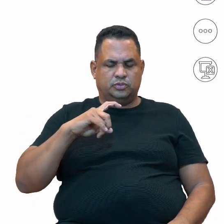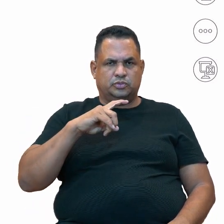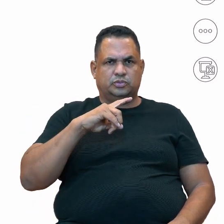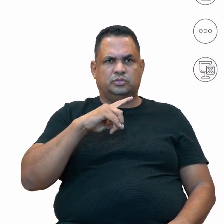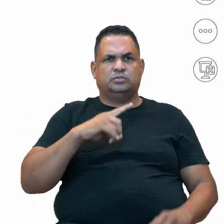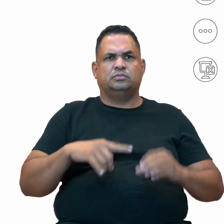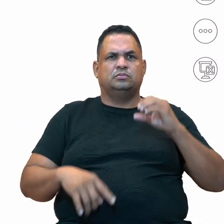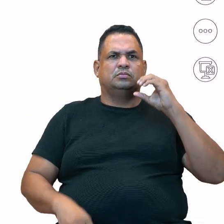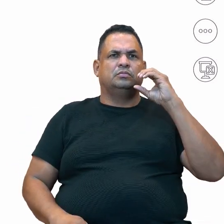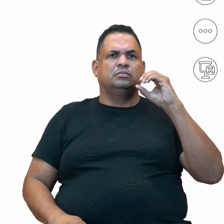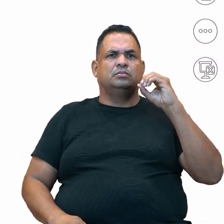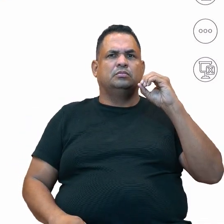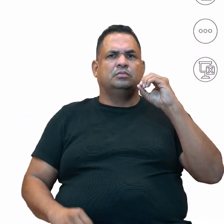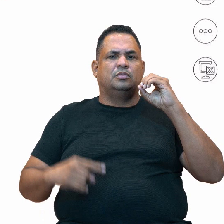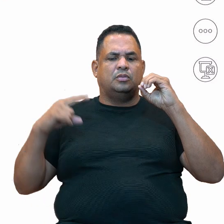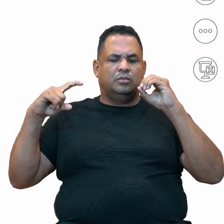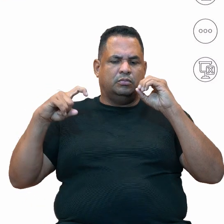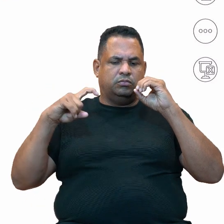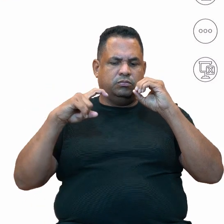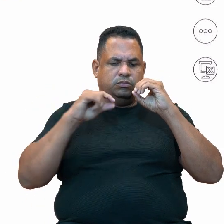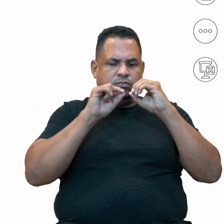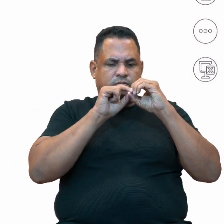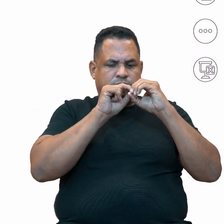e ovócito.